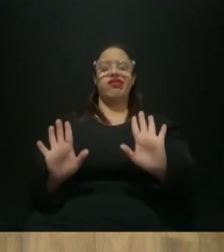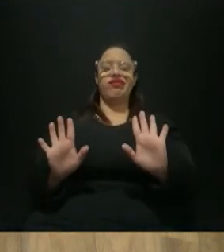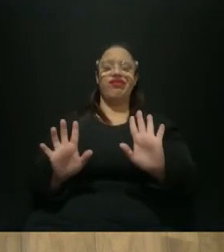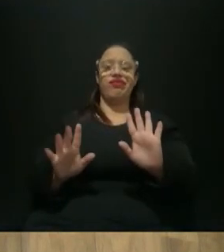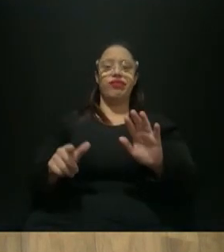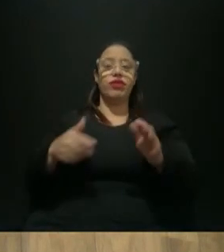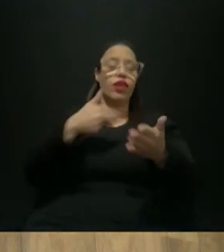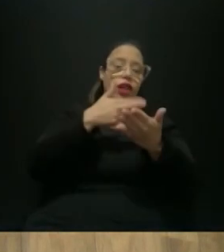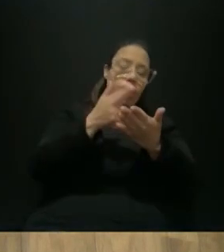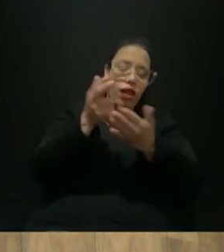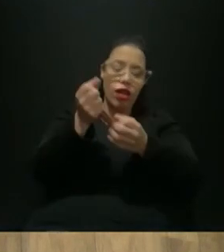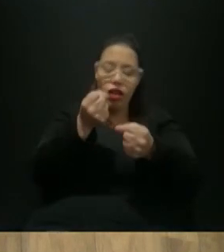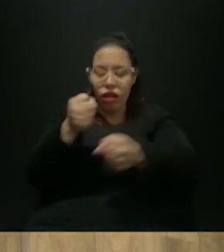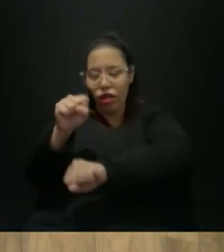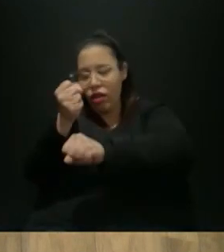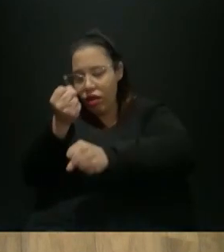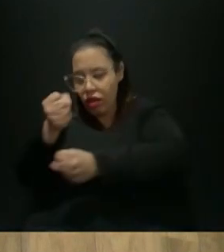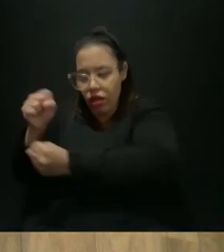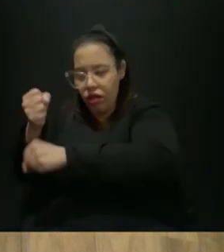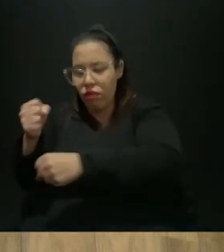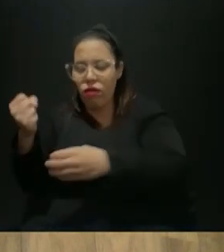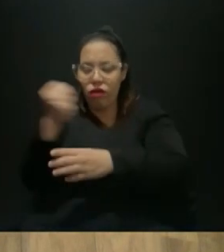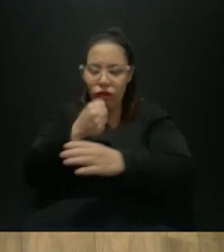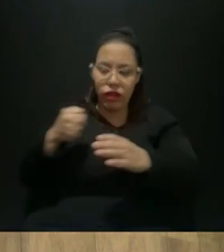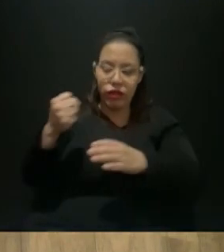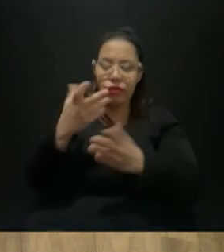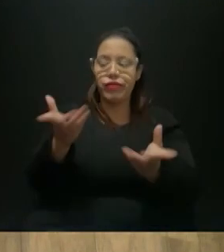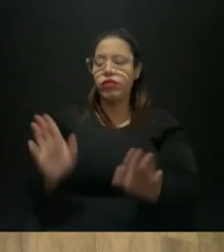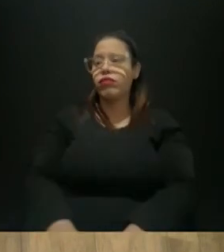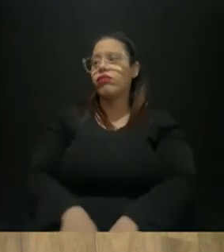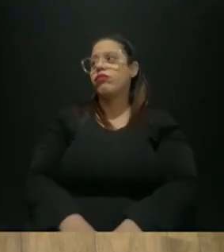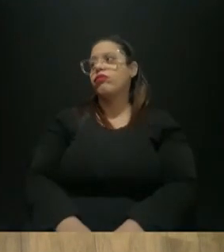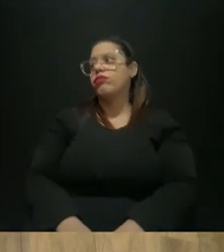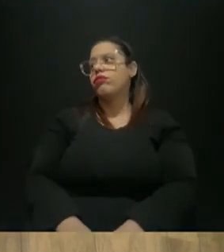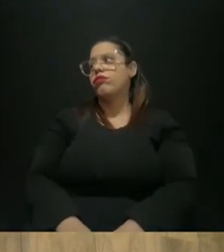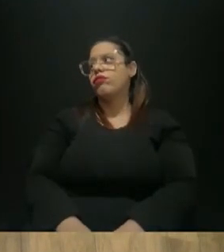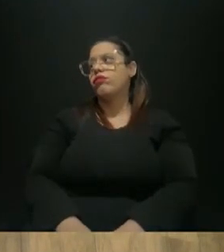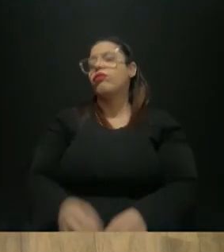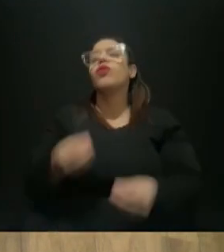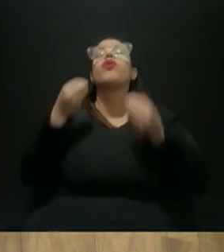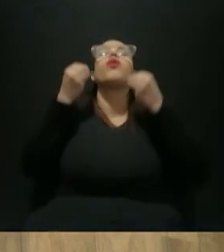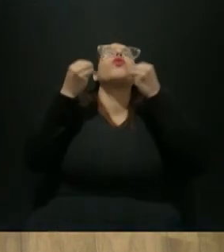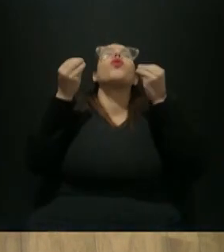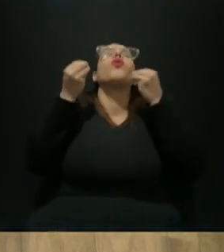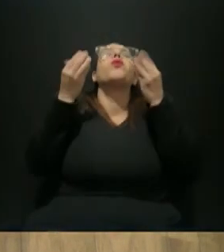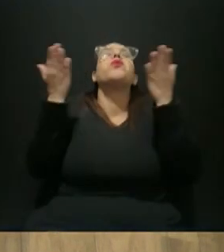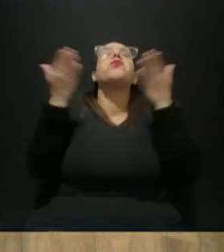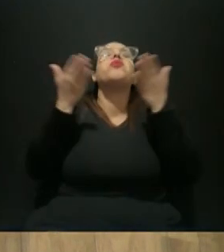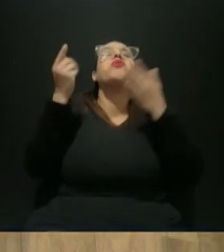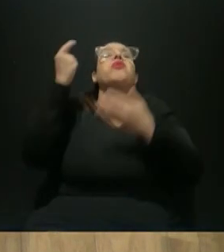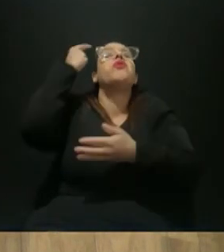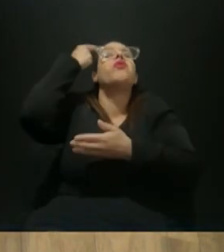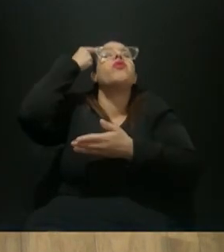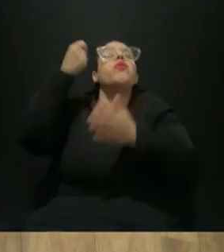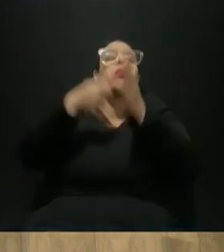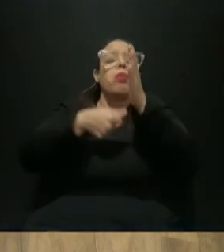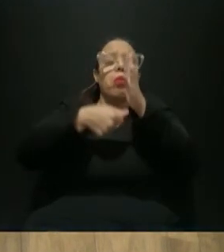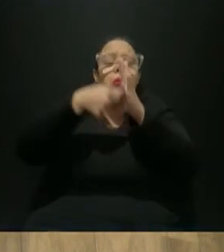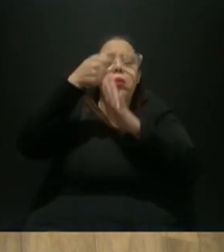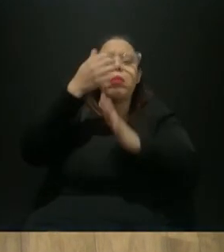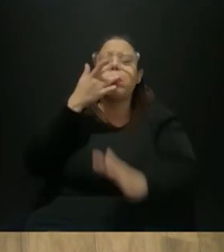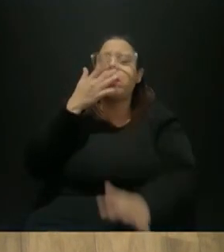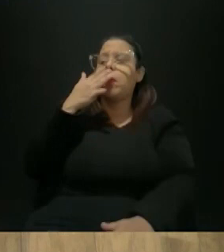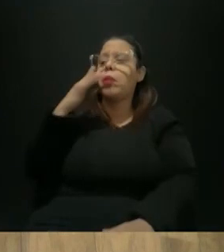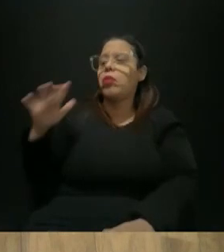fazer uma janta, uma coisa assim. Mas como hoje a gente consegue pensar nessa primeira infância